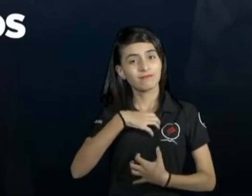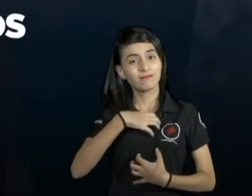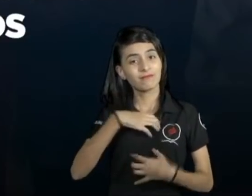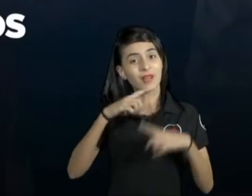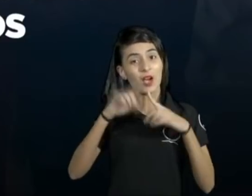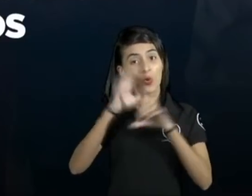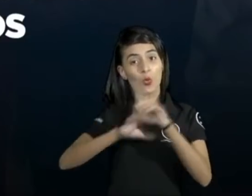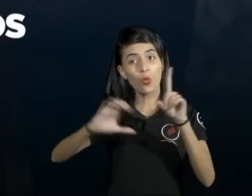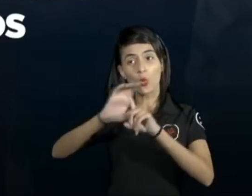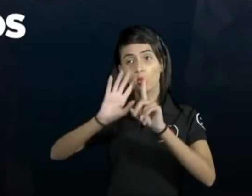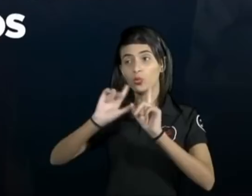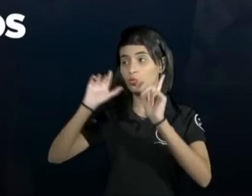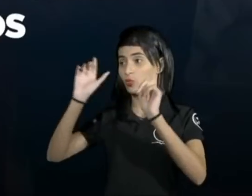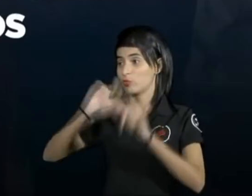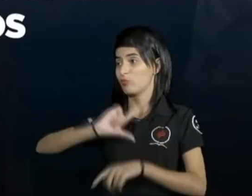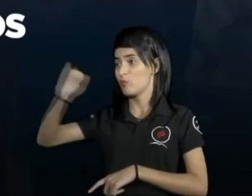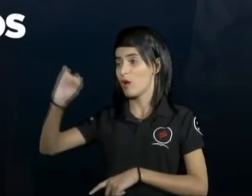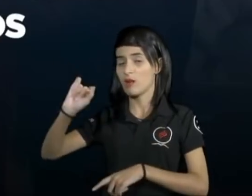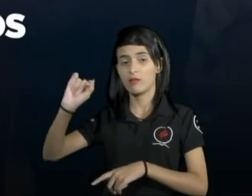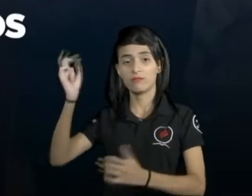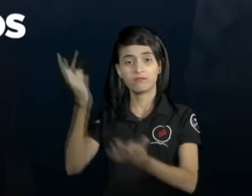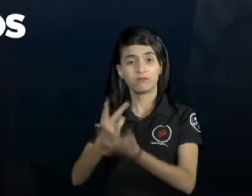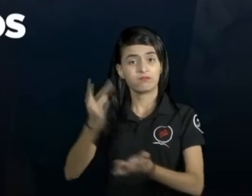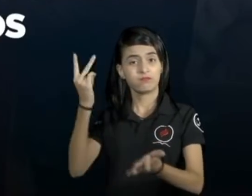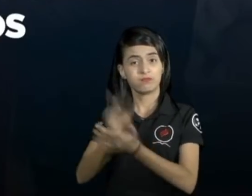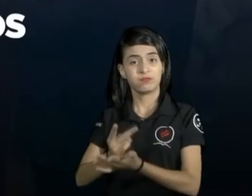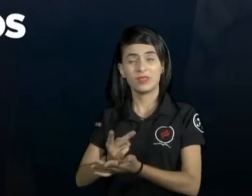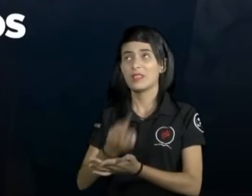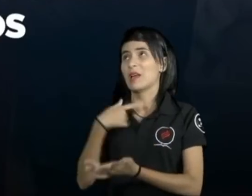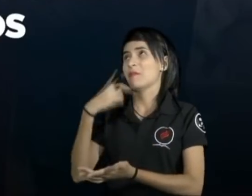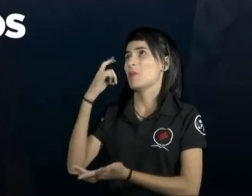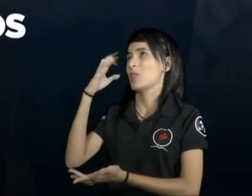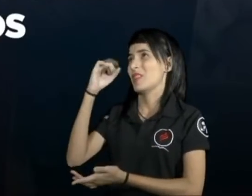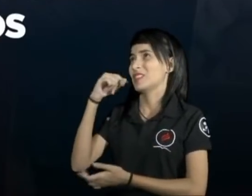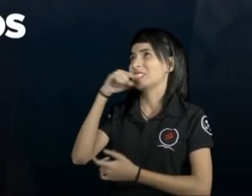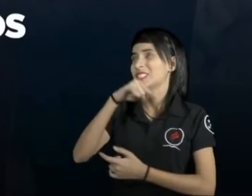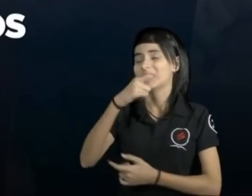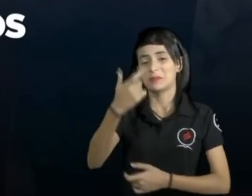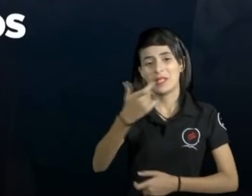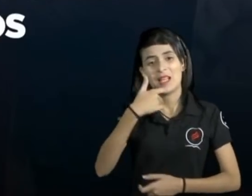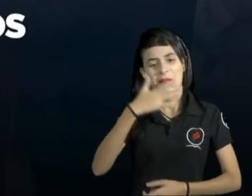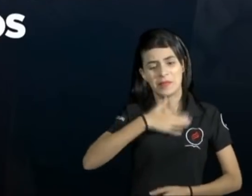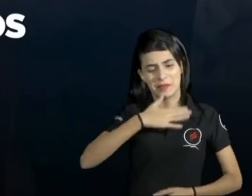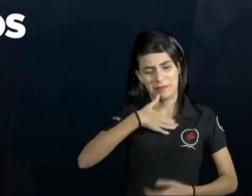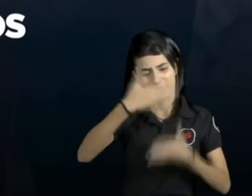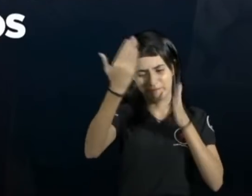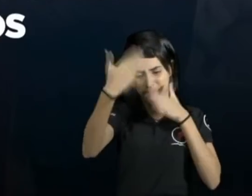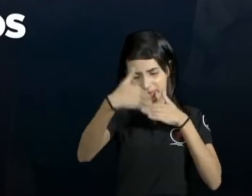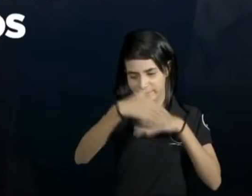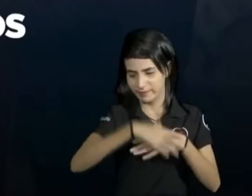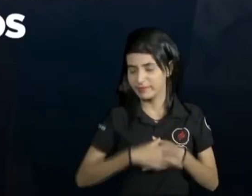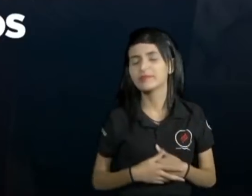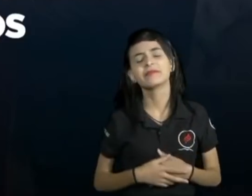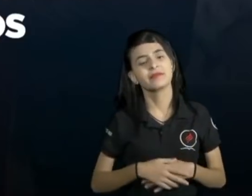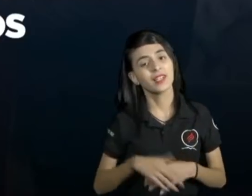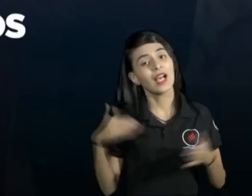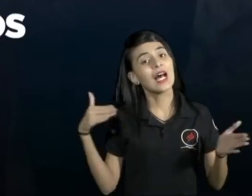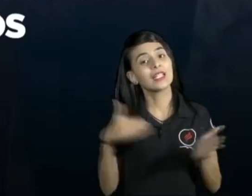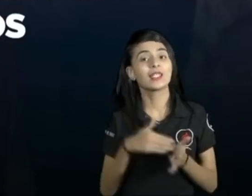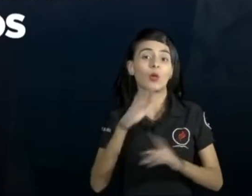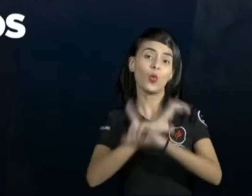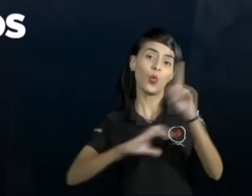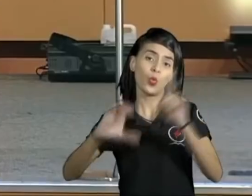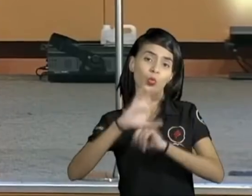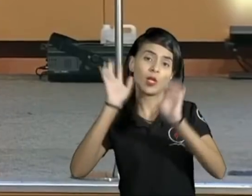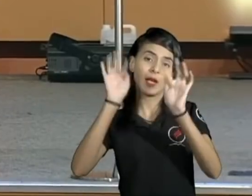mas quando o culto acaba acaba tudo continua os mesmos Ai meu Deus essa palavra é para mim até a